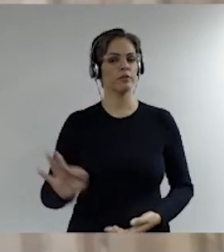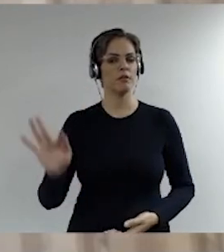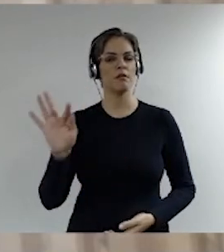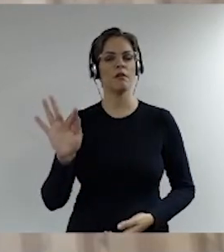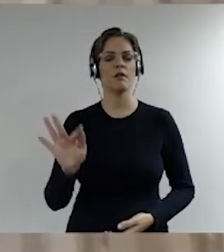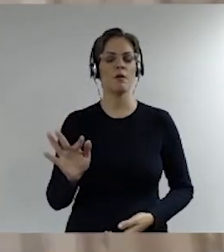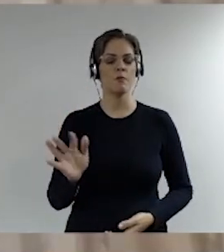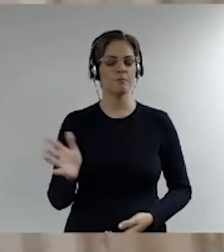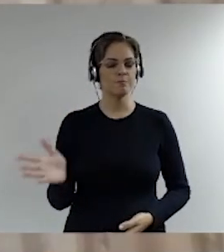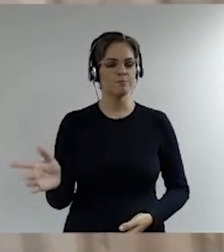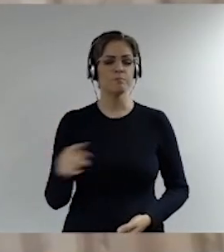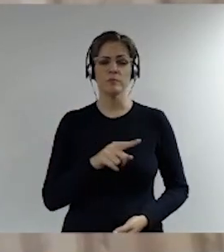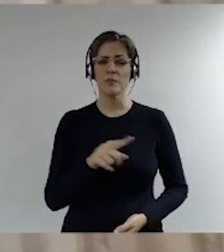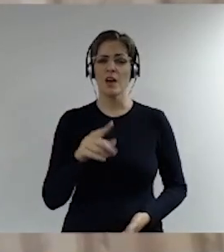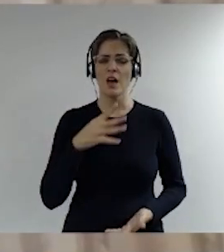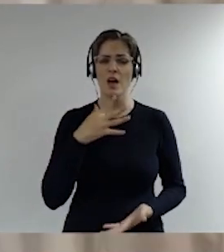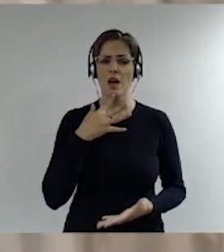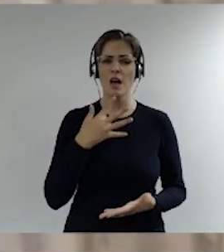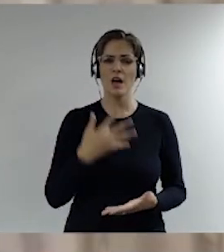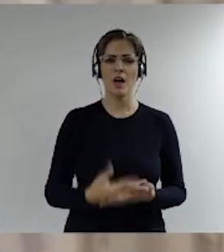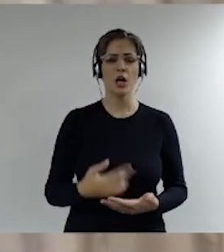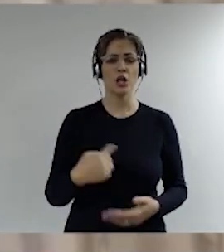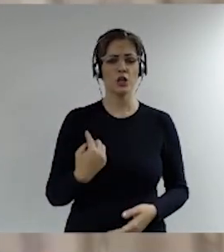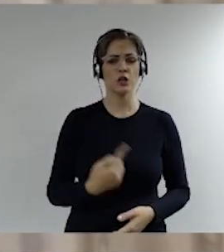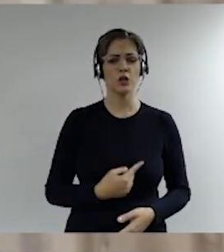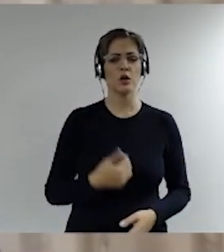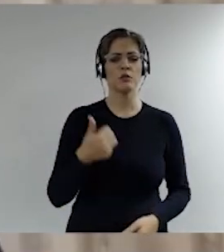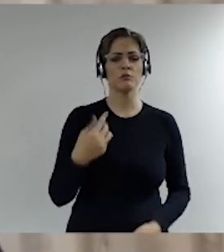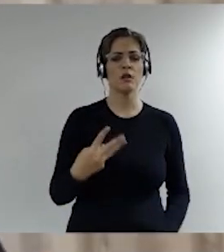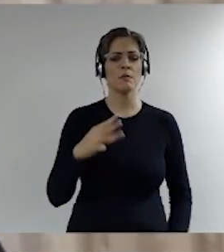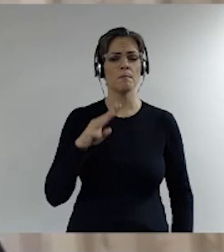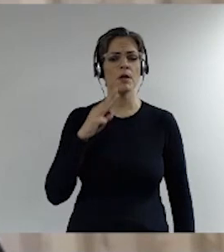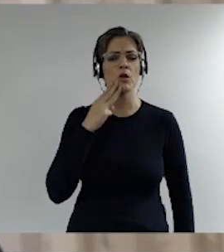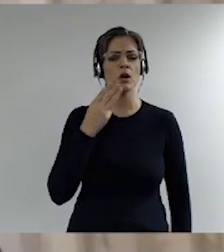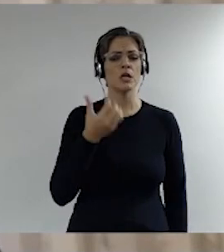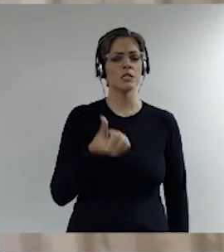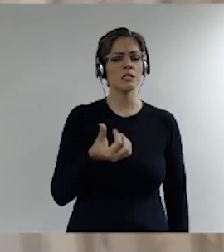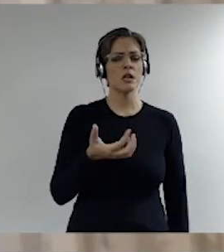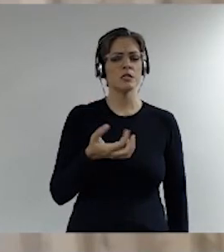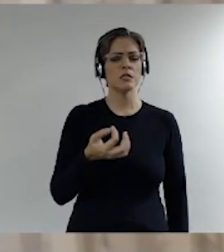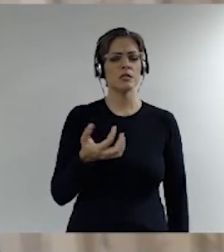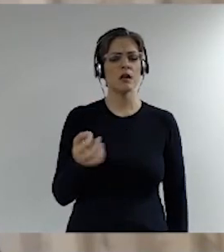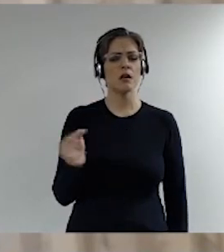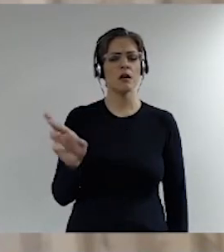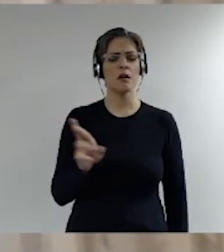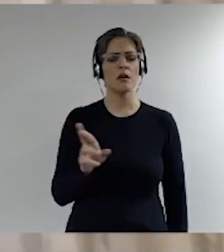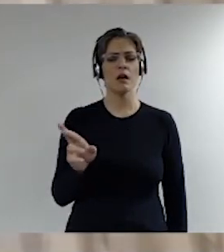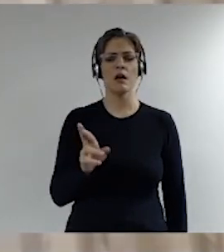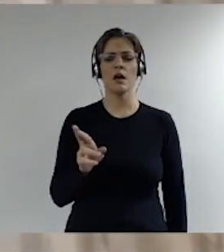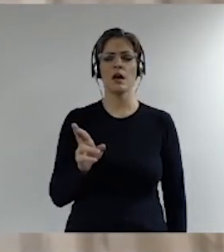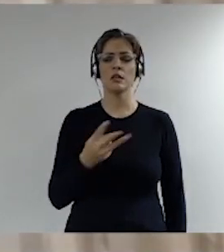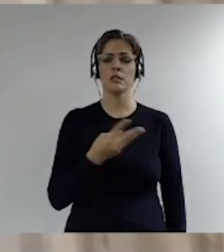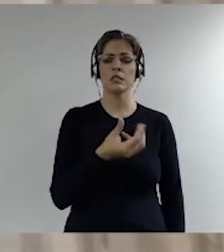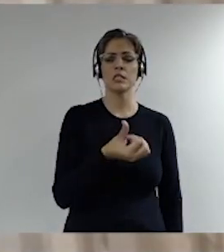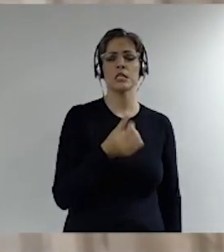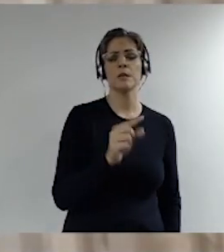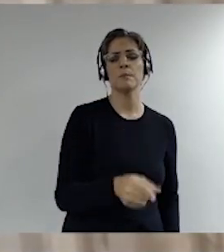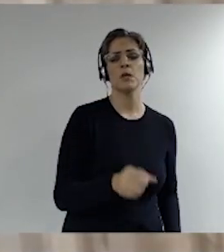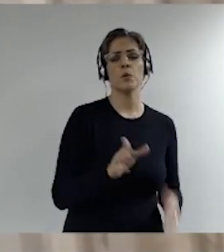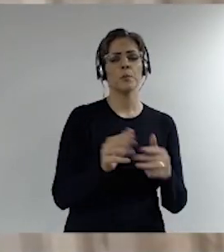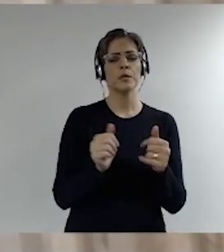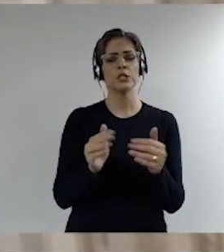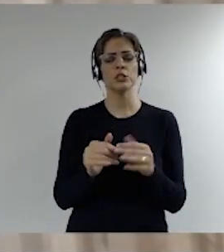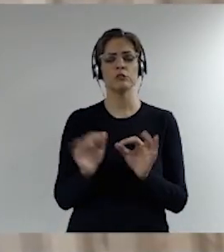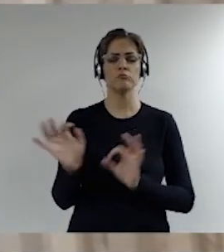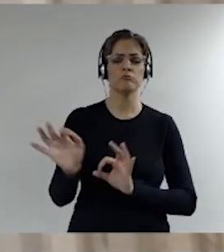gente fala com tristeza, separamos 3.600.000 para poder atender 36 mil pedidos. E